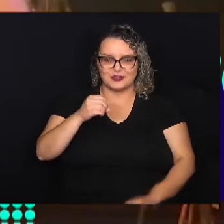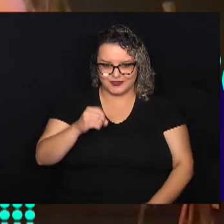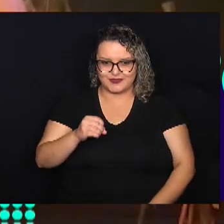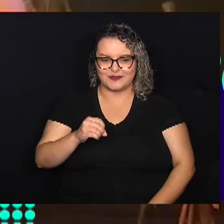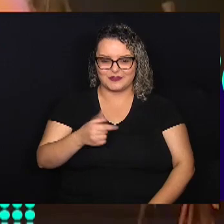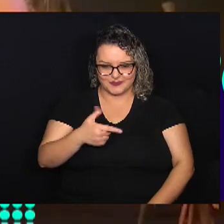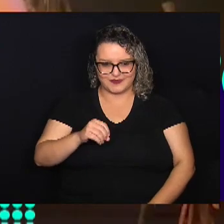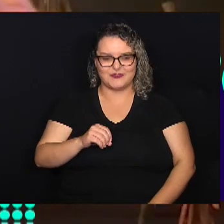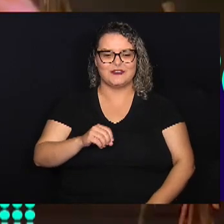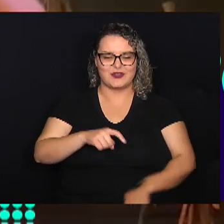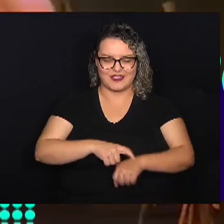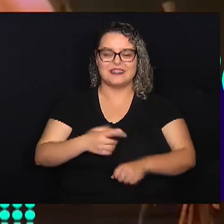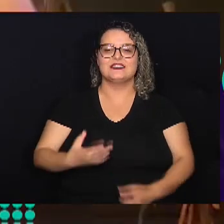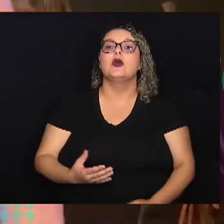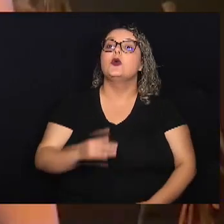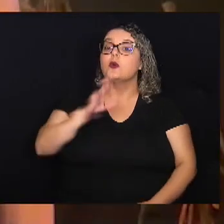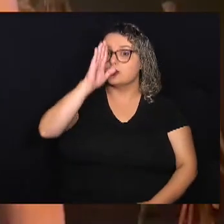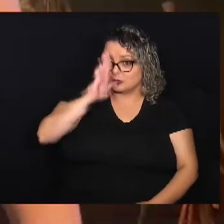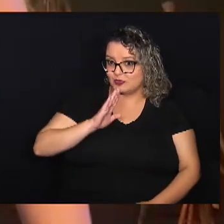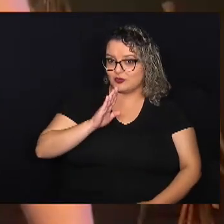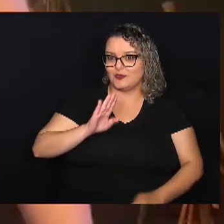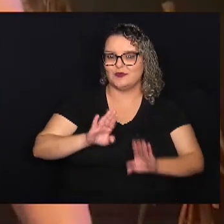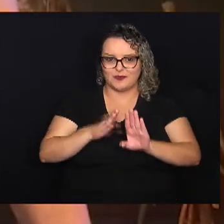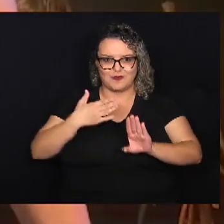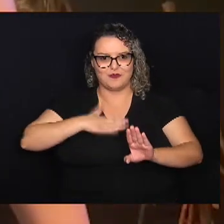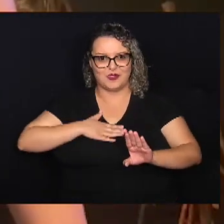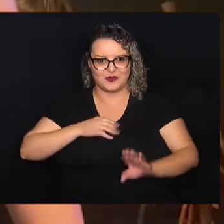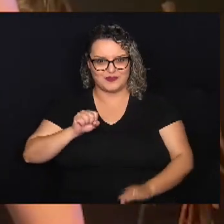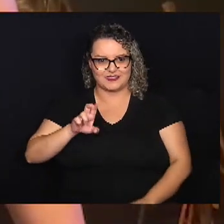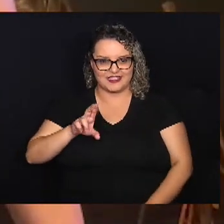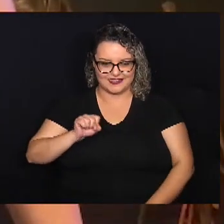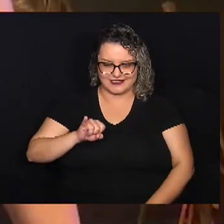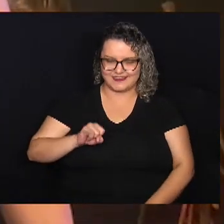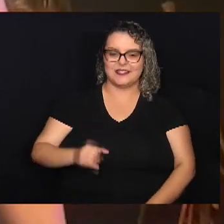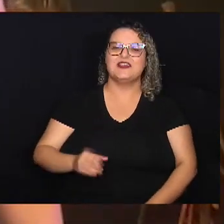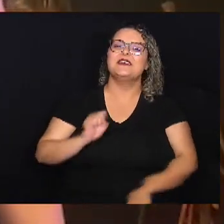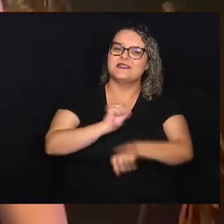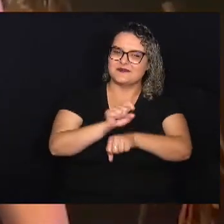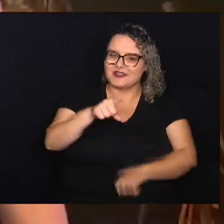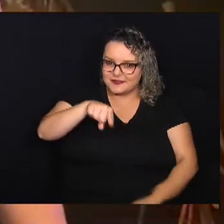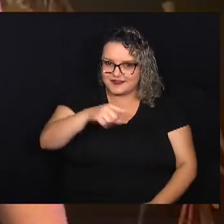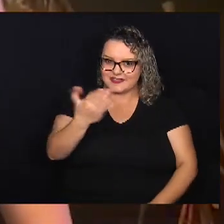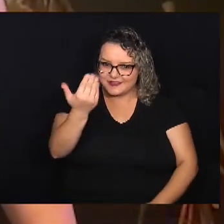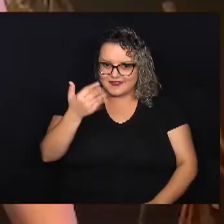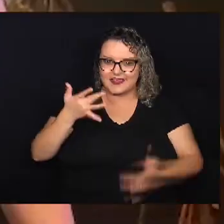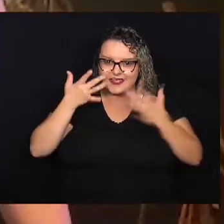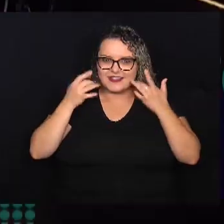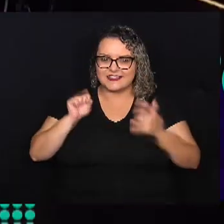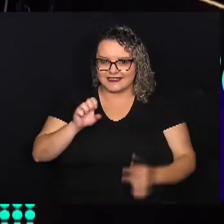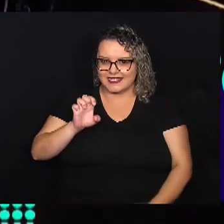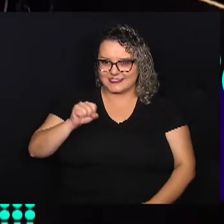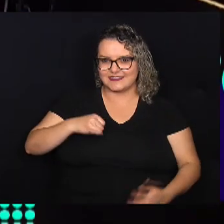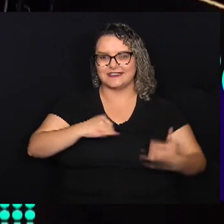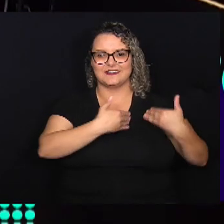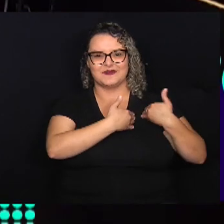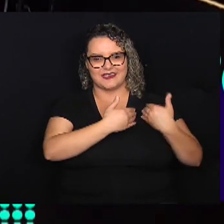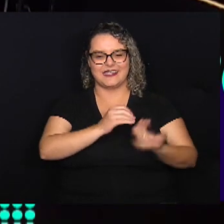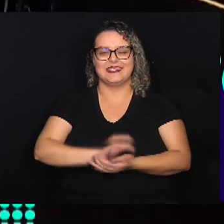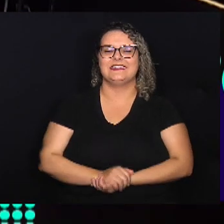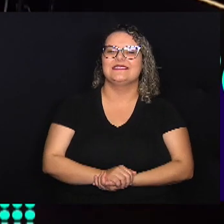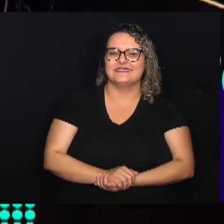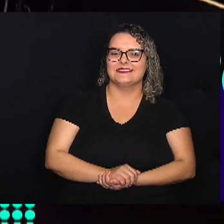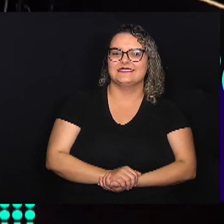ser retirados gratuitamente no portal Meu SESI. Venham, estamos aguardando vocês aqui no Teatro do SESI Amoreiras. Show!